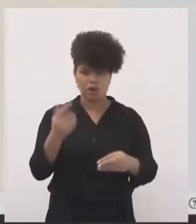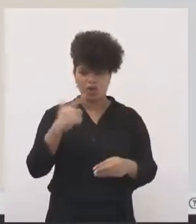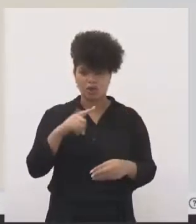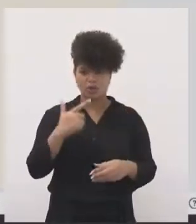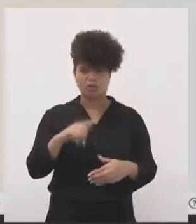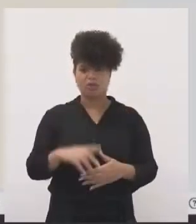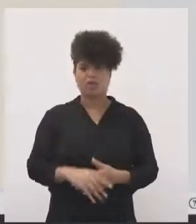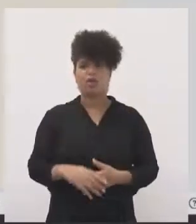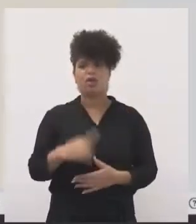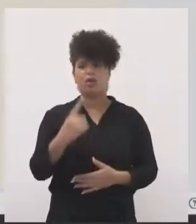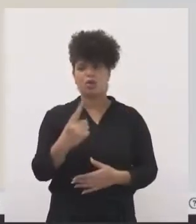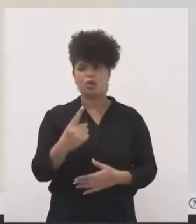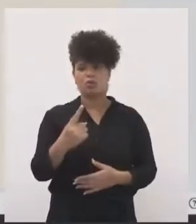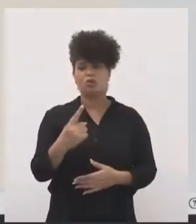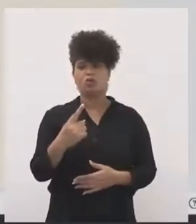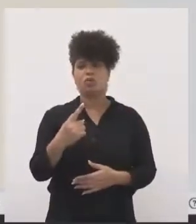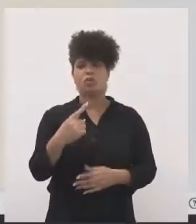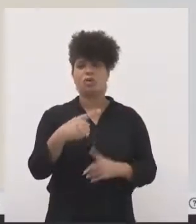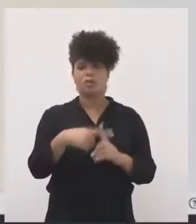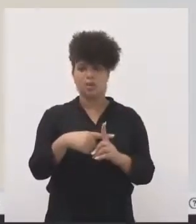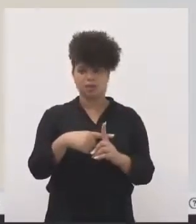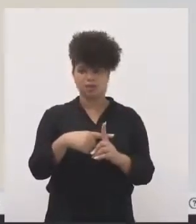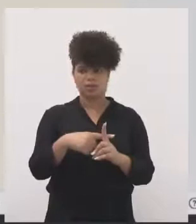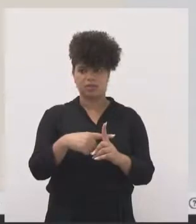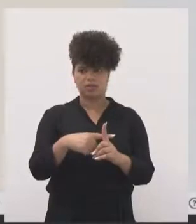colocar 1 mais